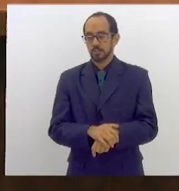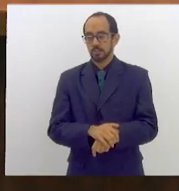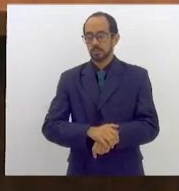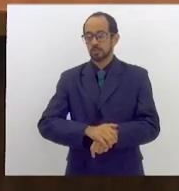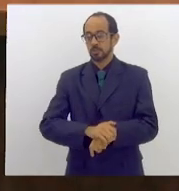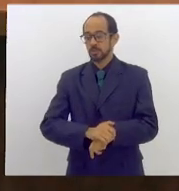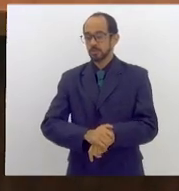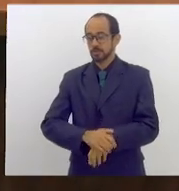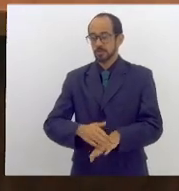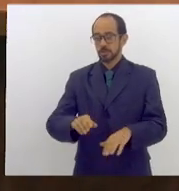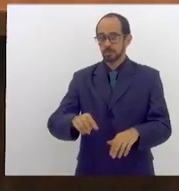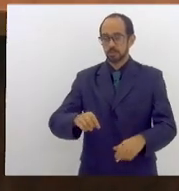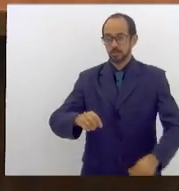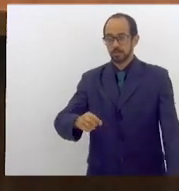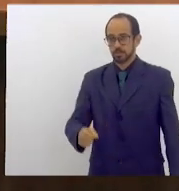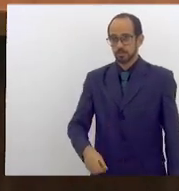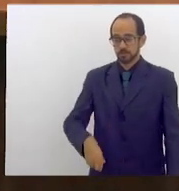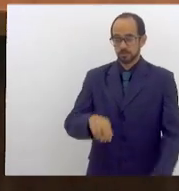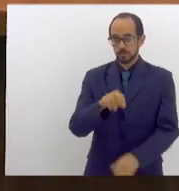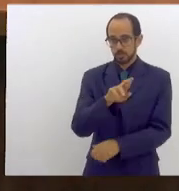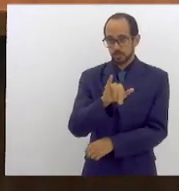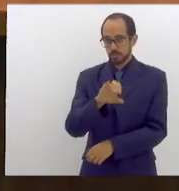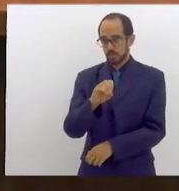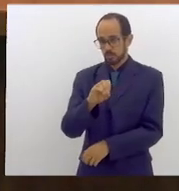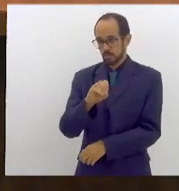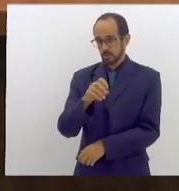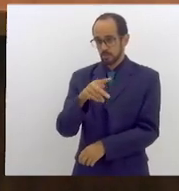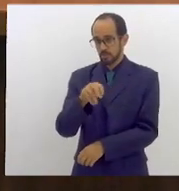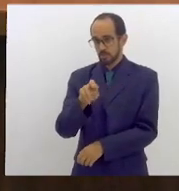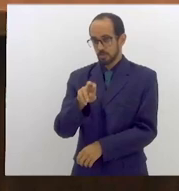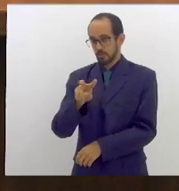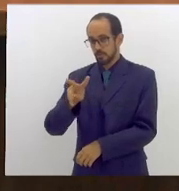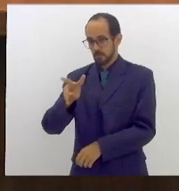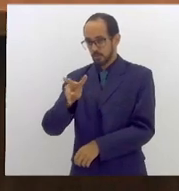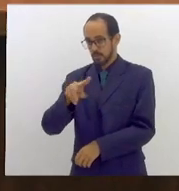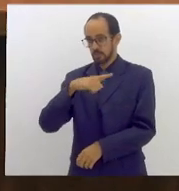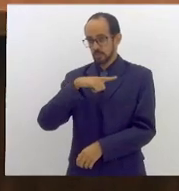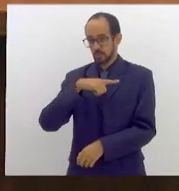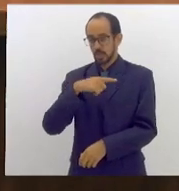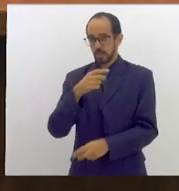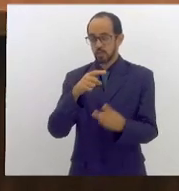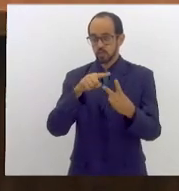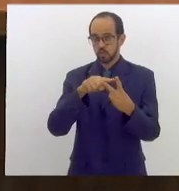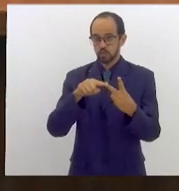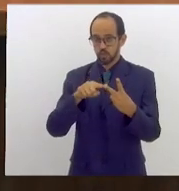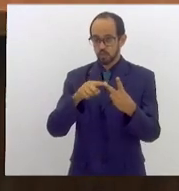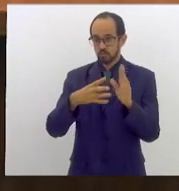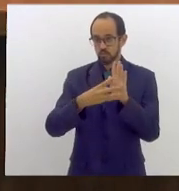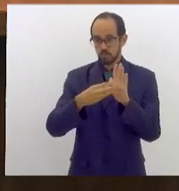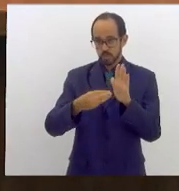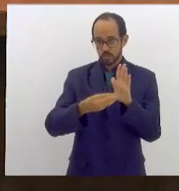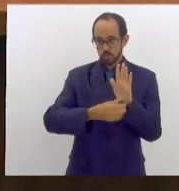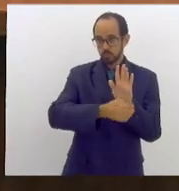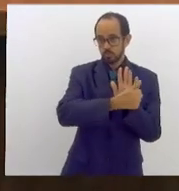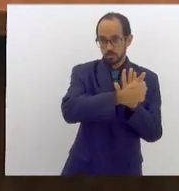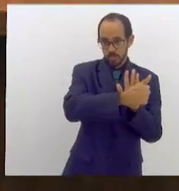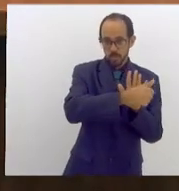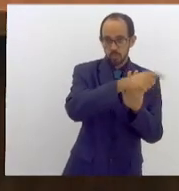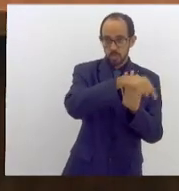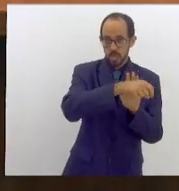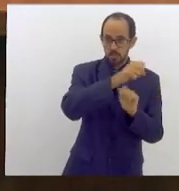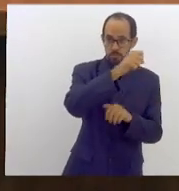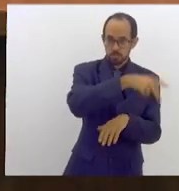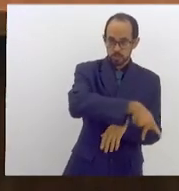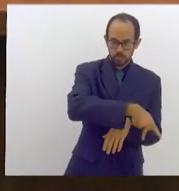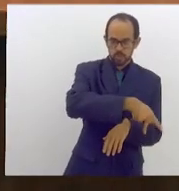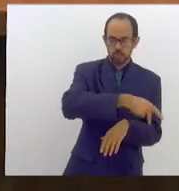que o rio previdência como sarvo vossa excelência tem dois regimes o regime Previdenciário